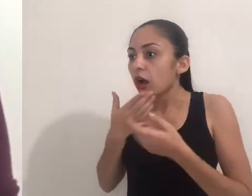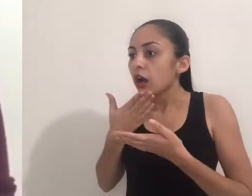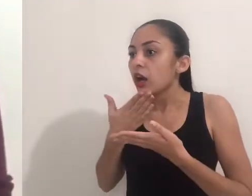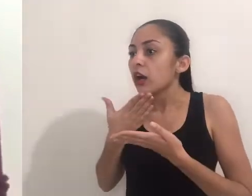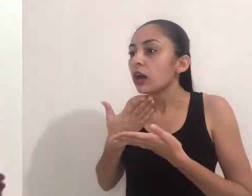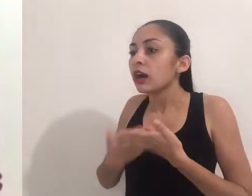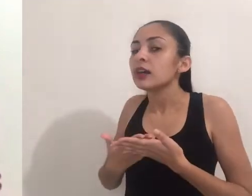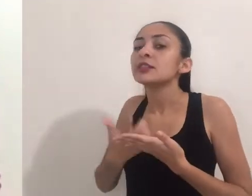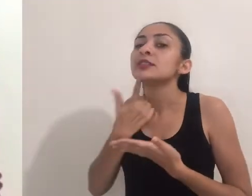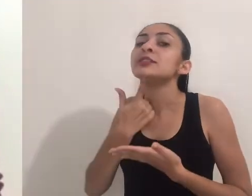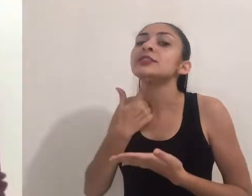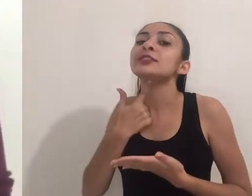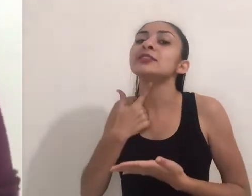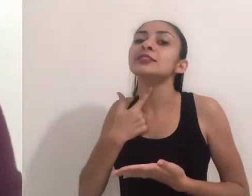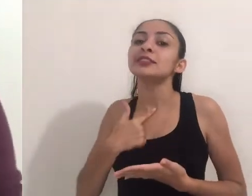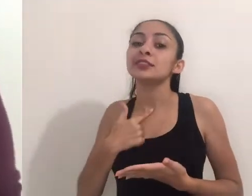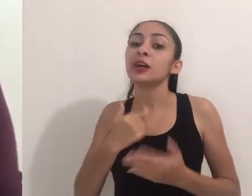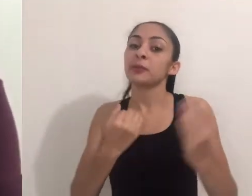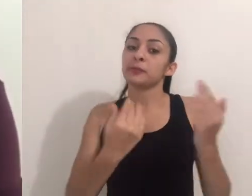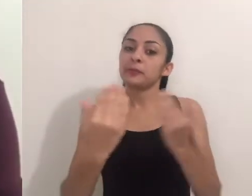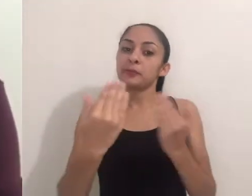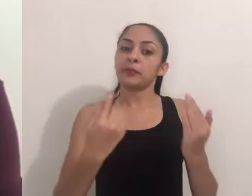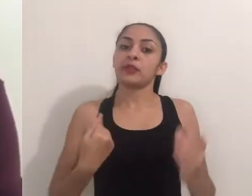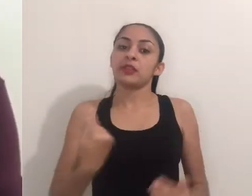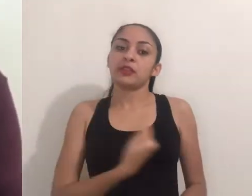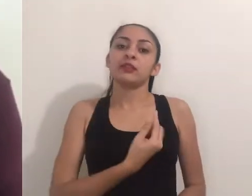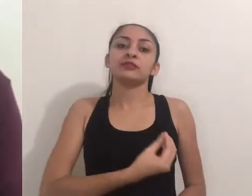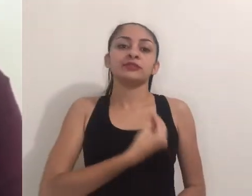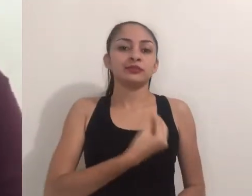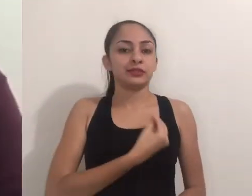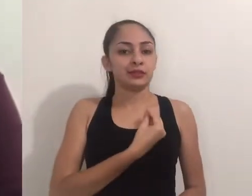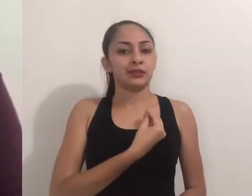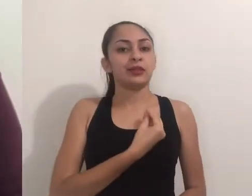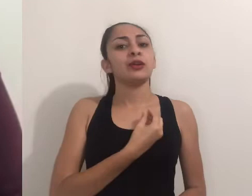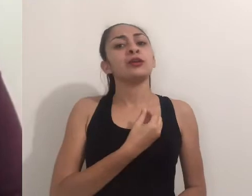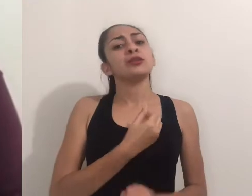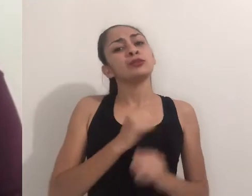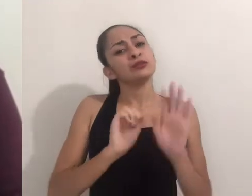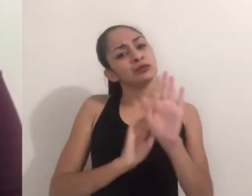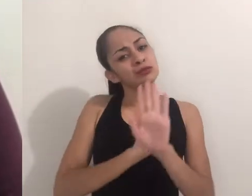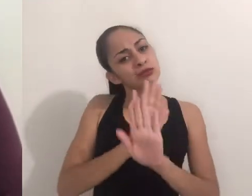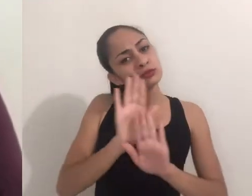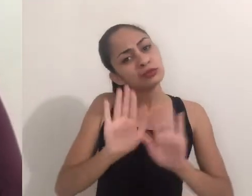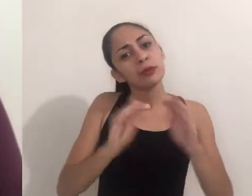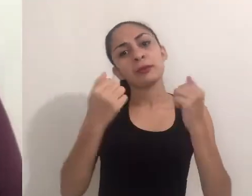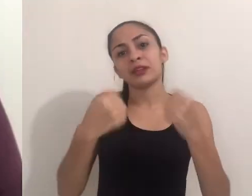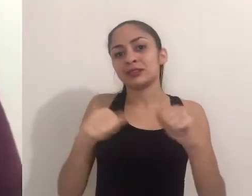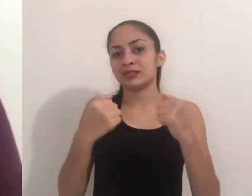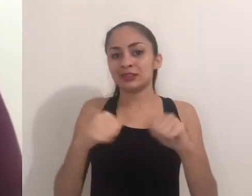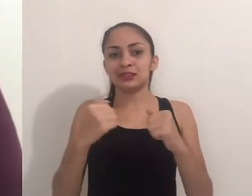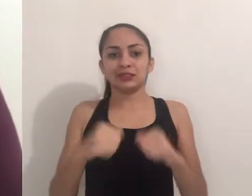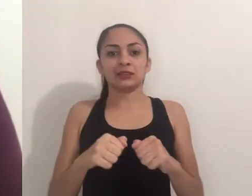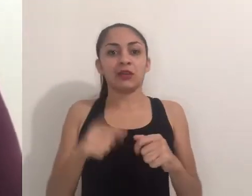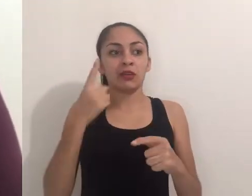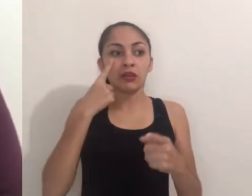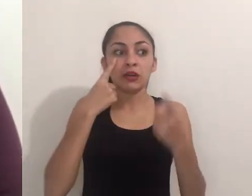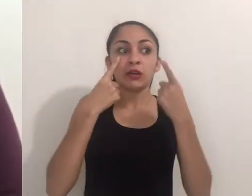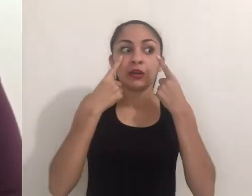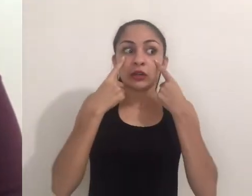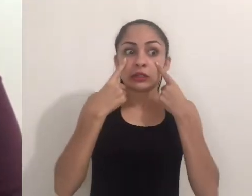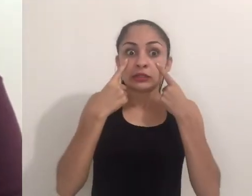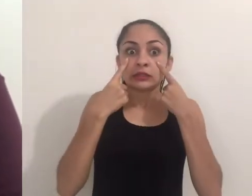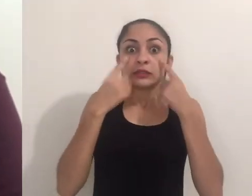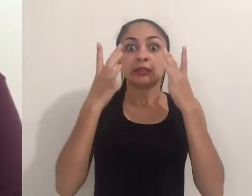aquilo que a gente vivencia, com aquilo que está ao nosso redor, para que nós possamos a cada dia fugir da aparência do mal e a cada